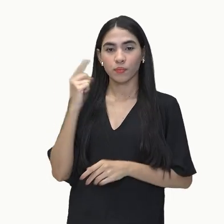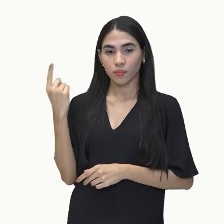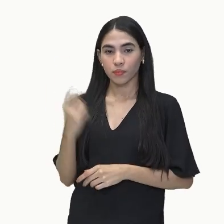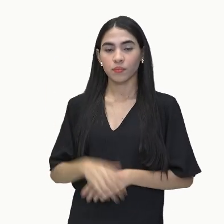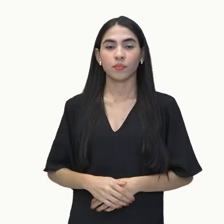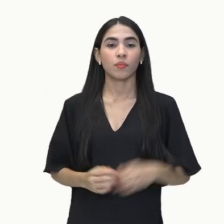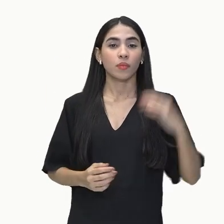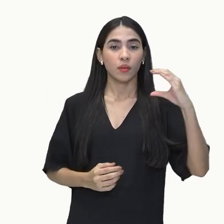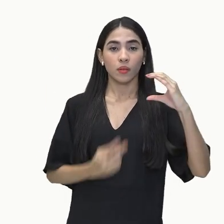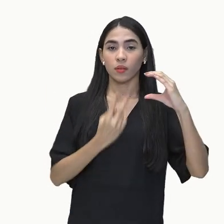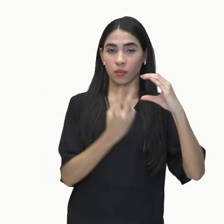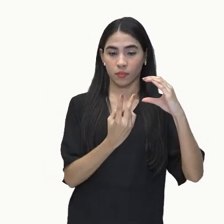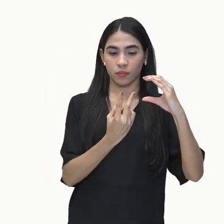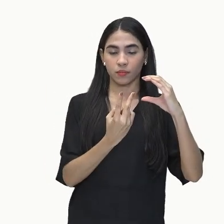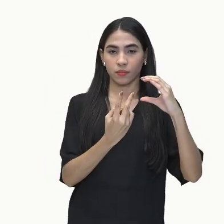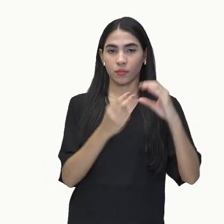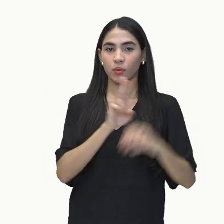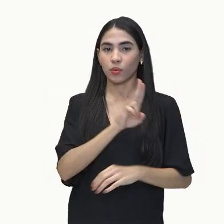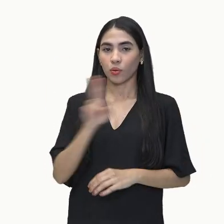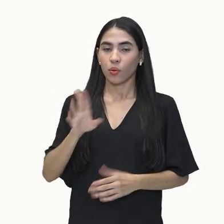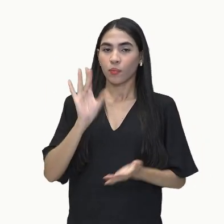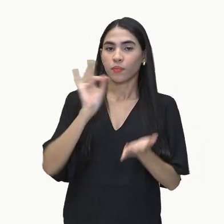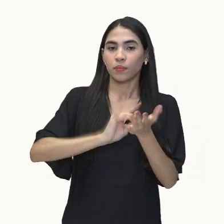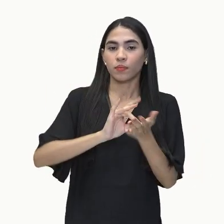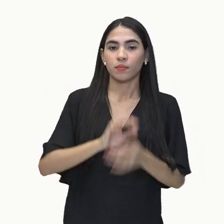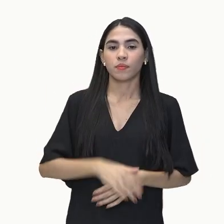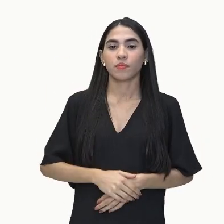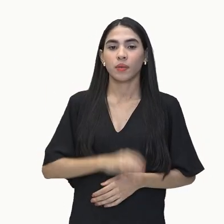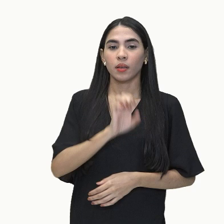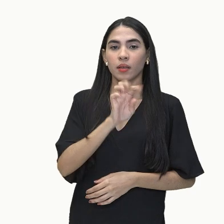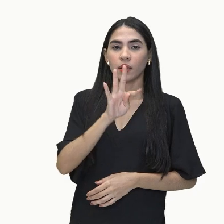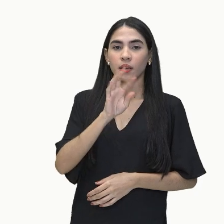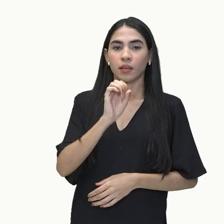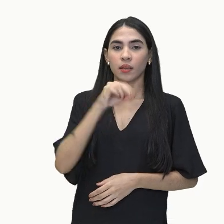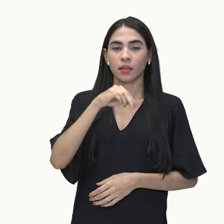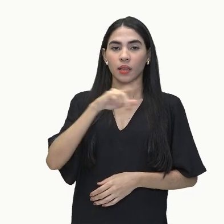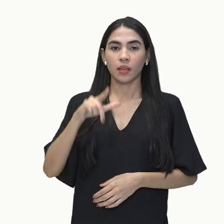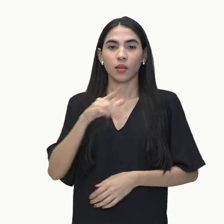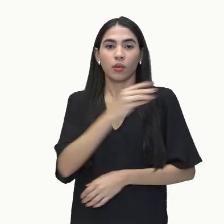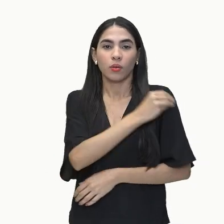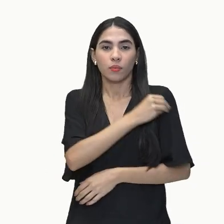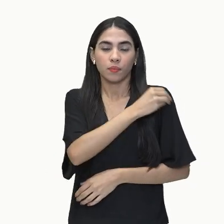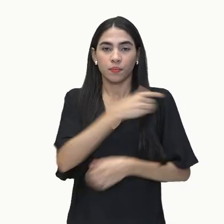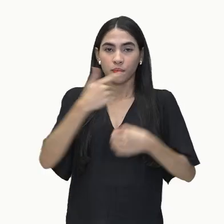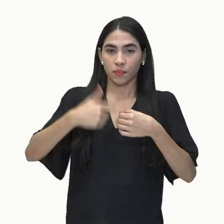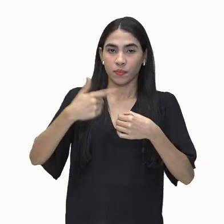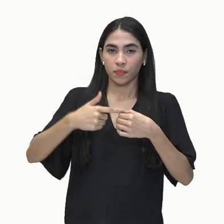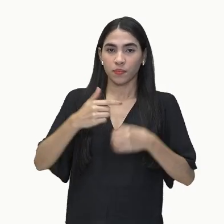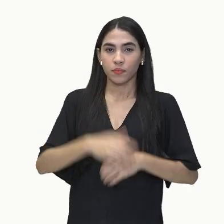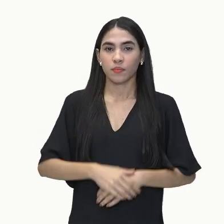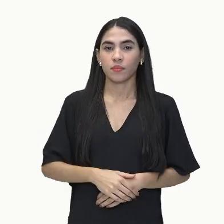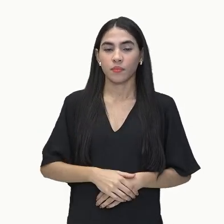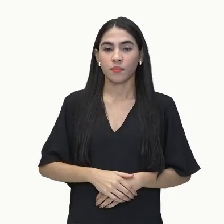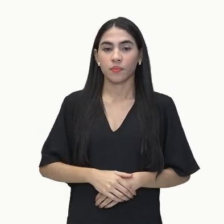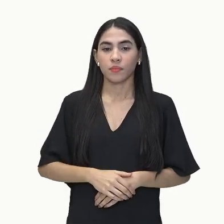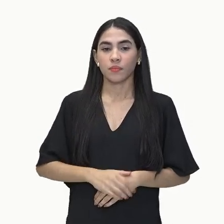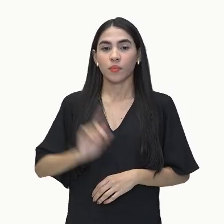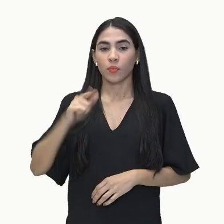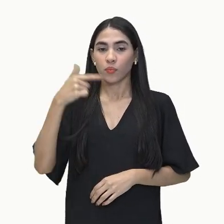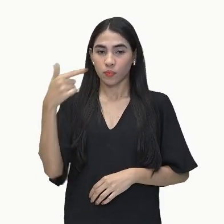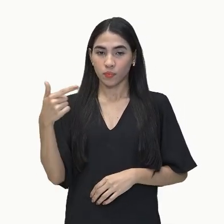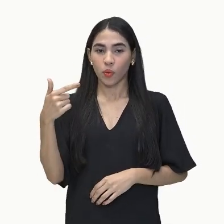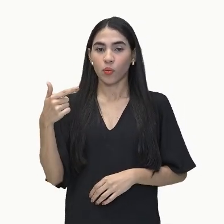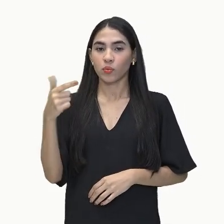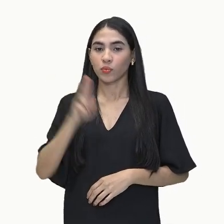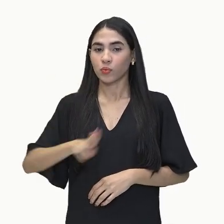2 carbonos, nomenclatura oficial, etanol. Mas na nomenclatura usual, álcool